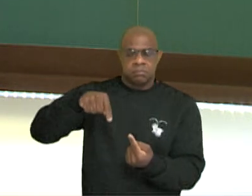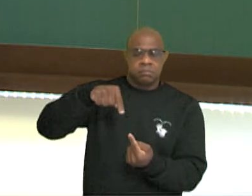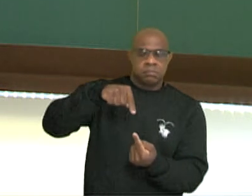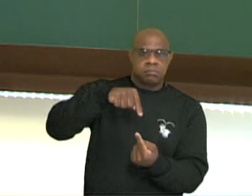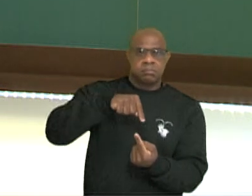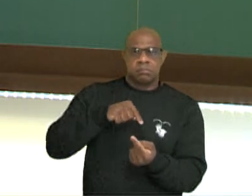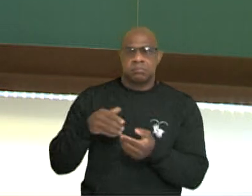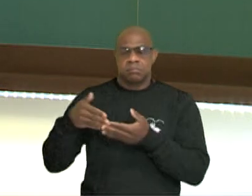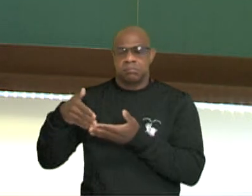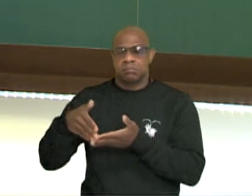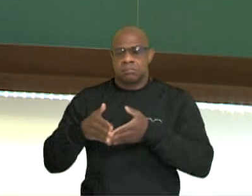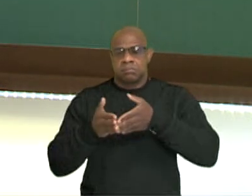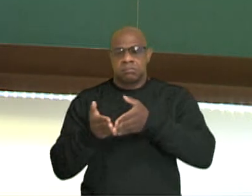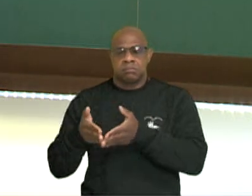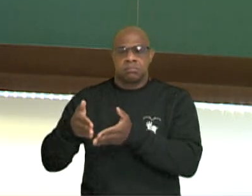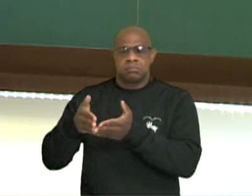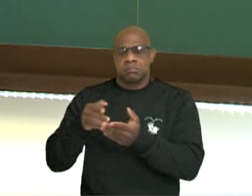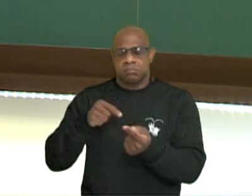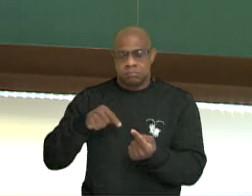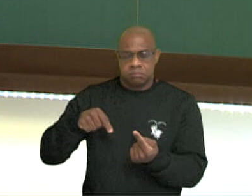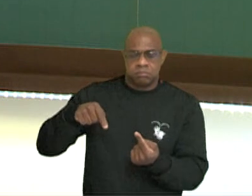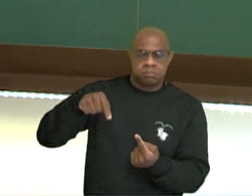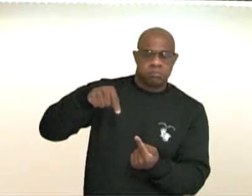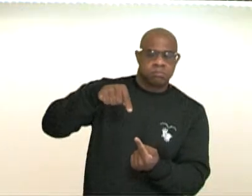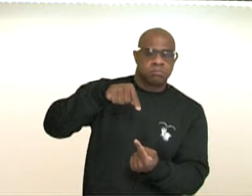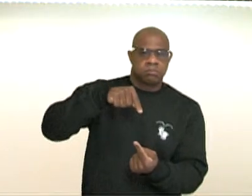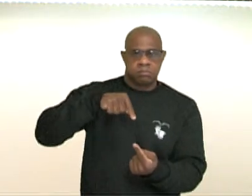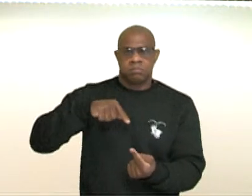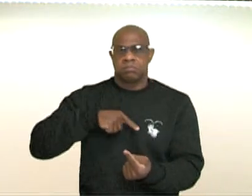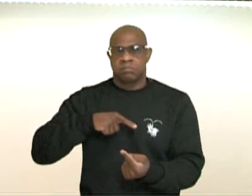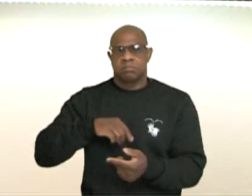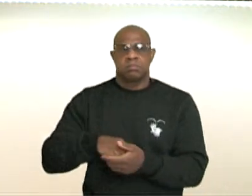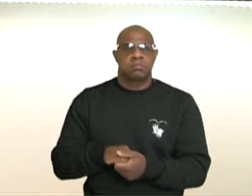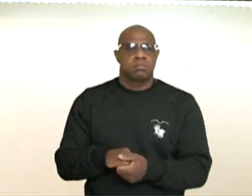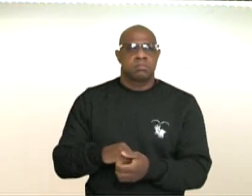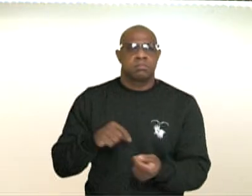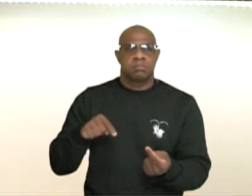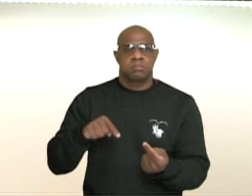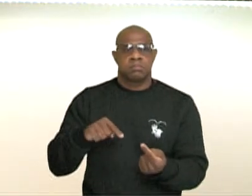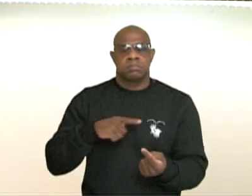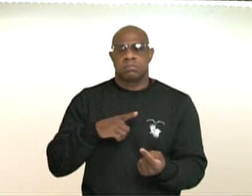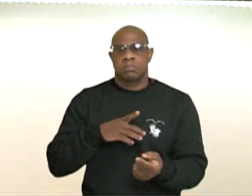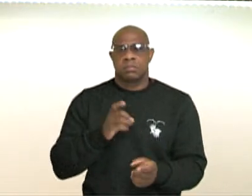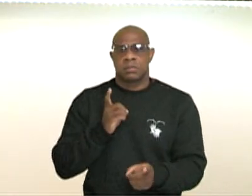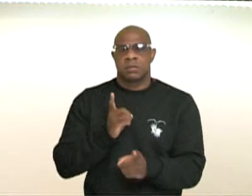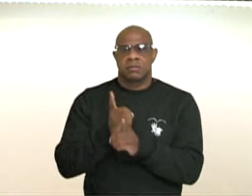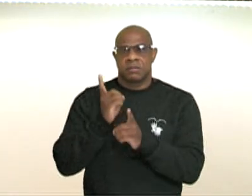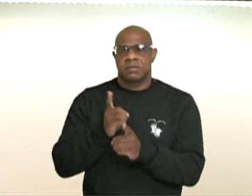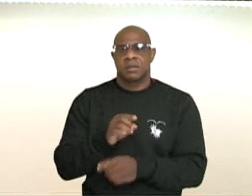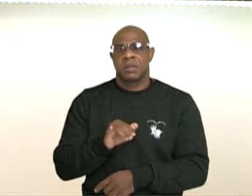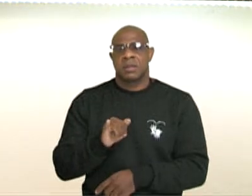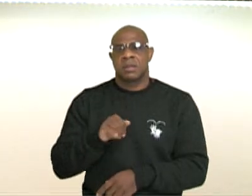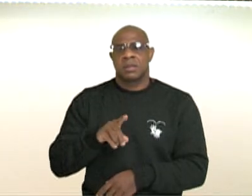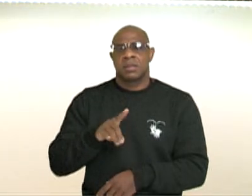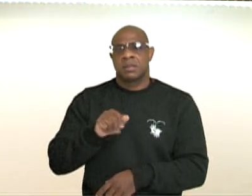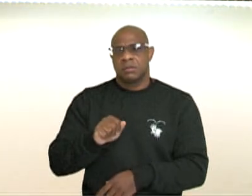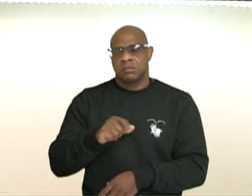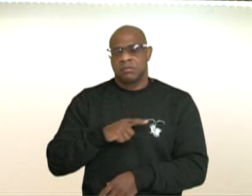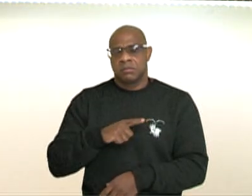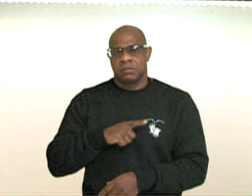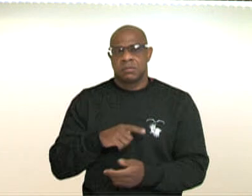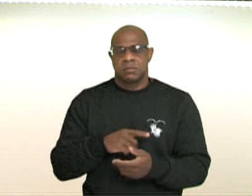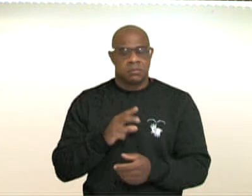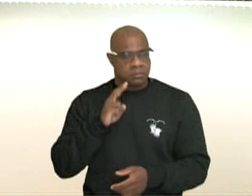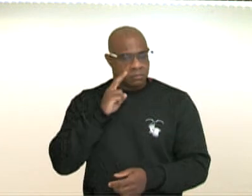daria a volta no planeta. Mas, no metade do caminho, ele achou que já estava nas Índias, e quando viu